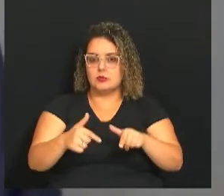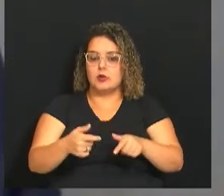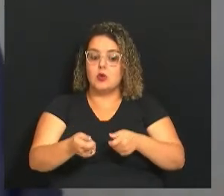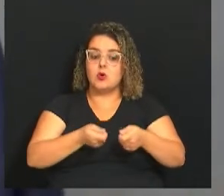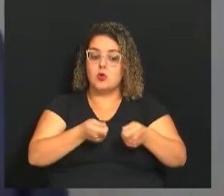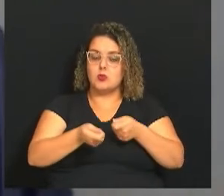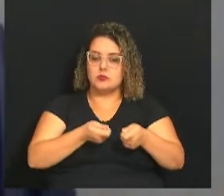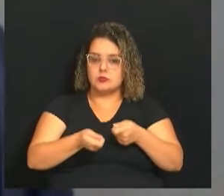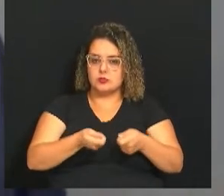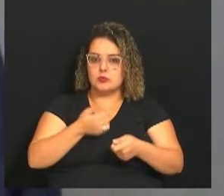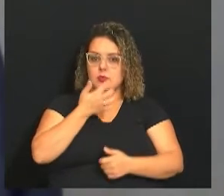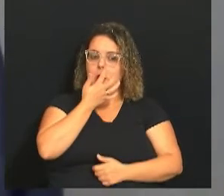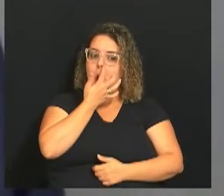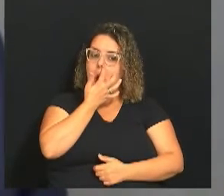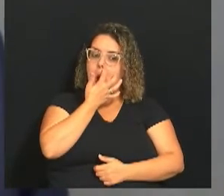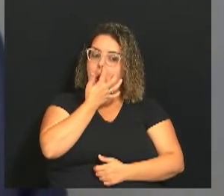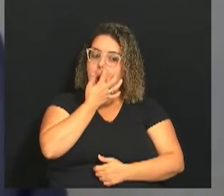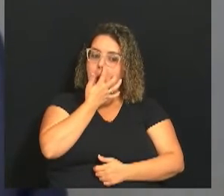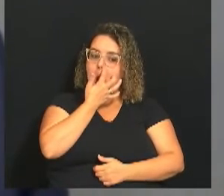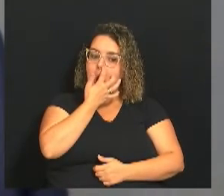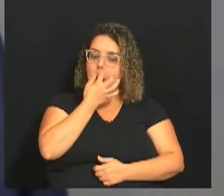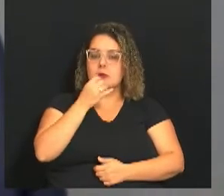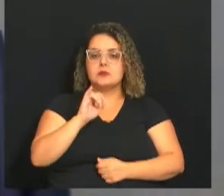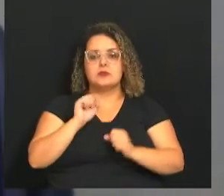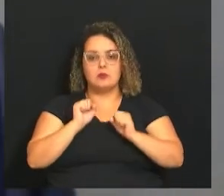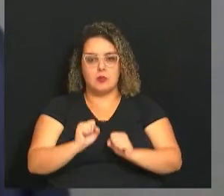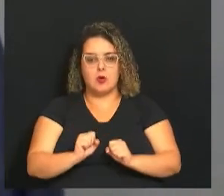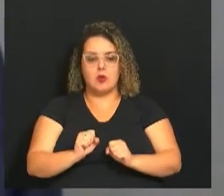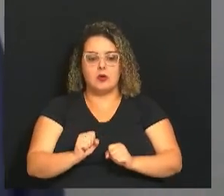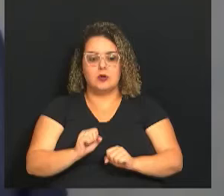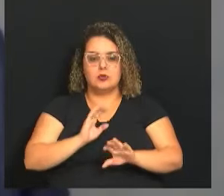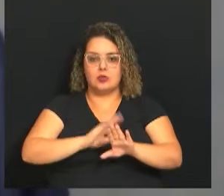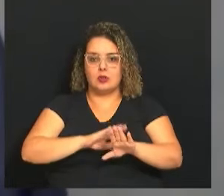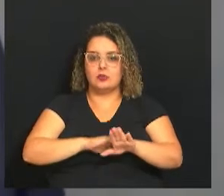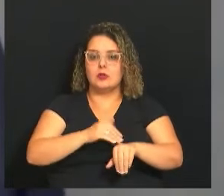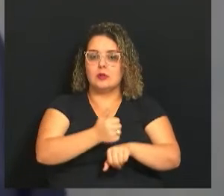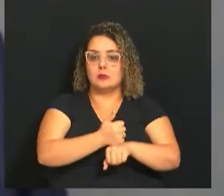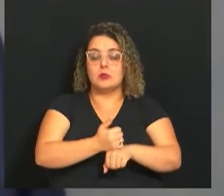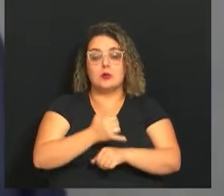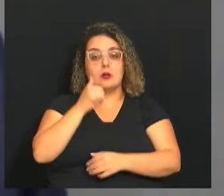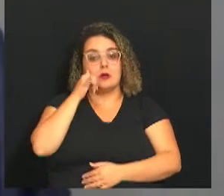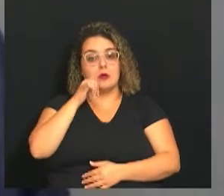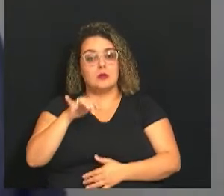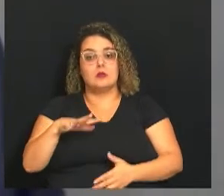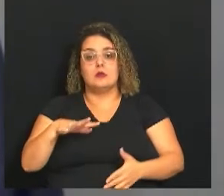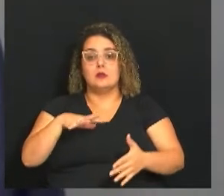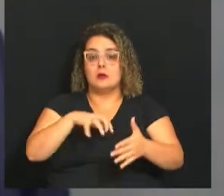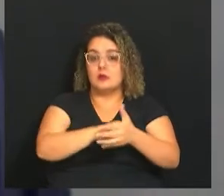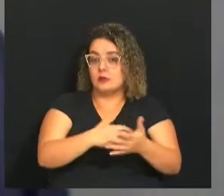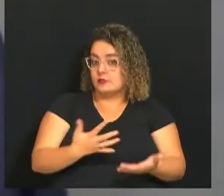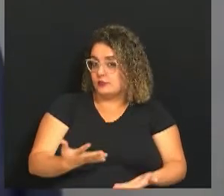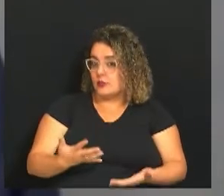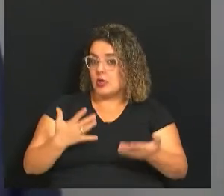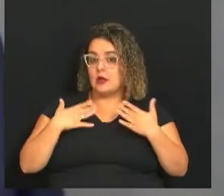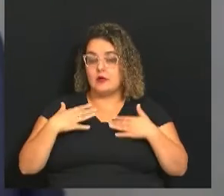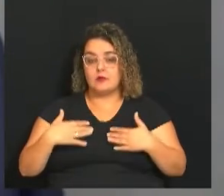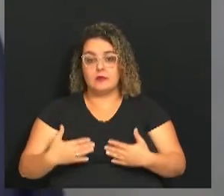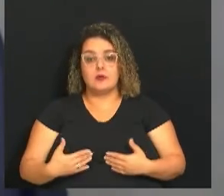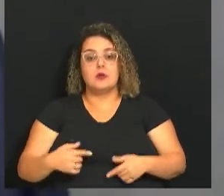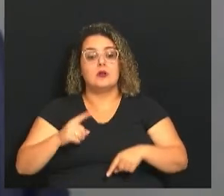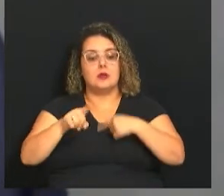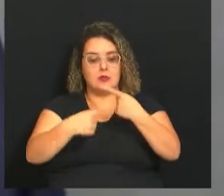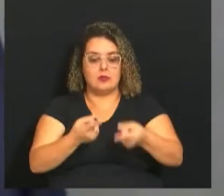está em condições de exercer a profissão, para evitar esses acidentes, tanto com parte física quanto com outros